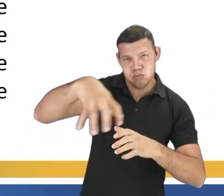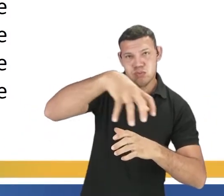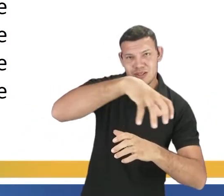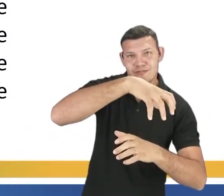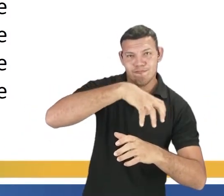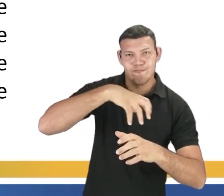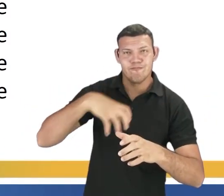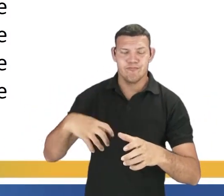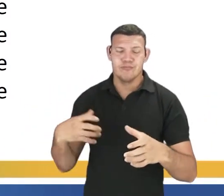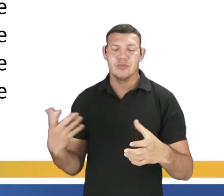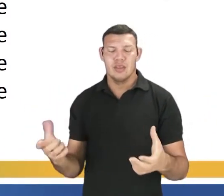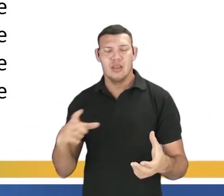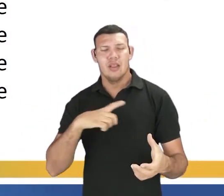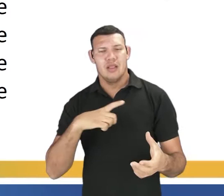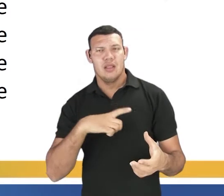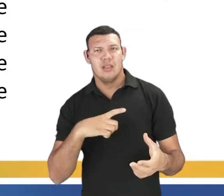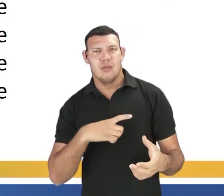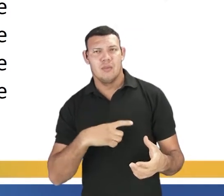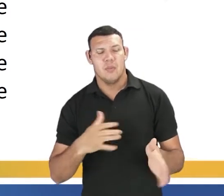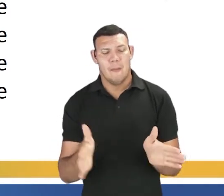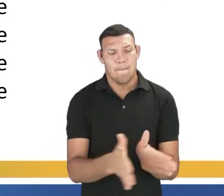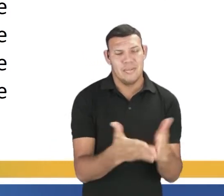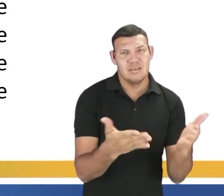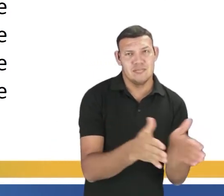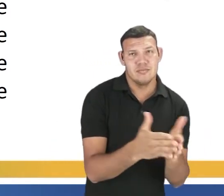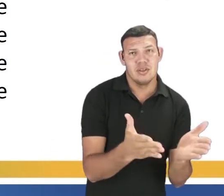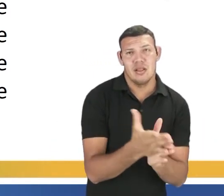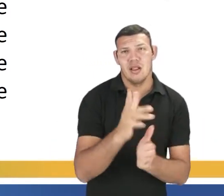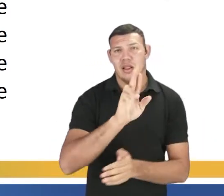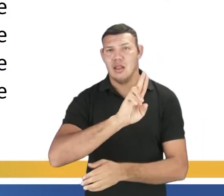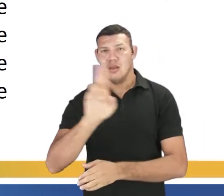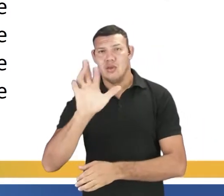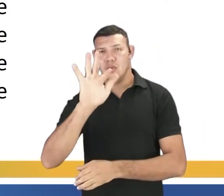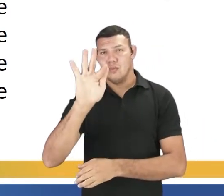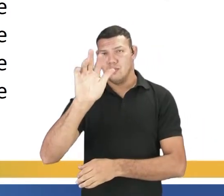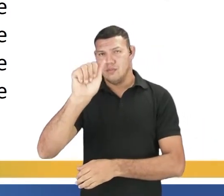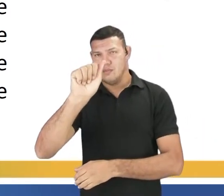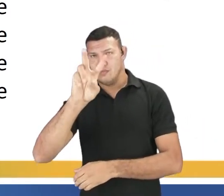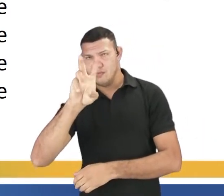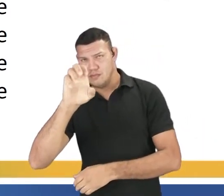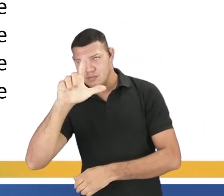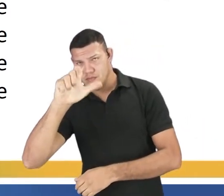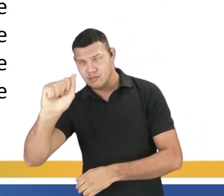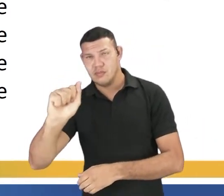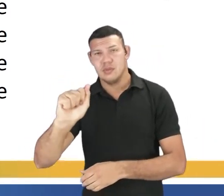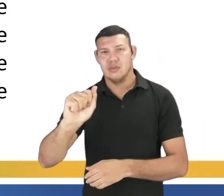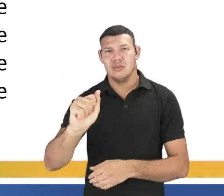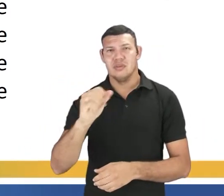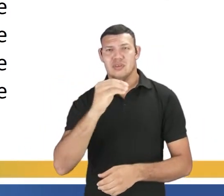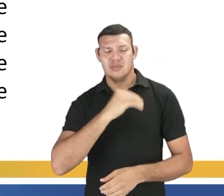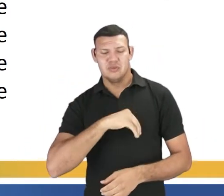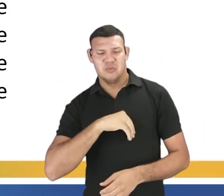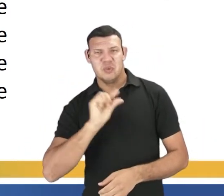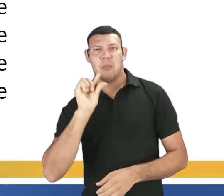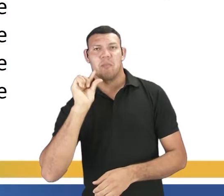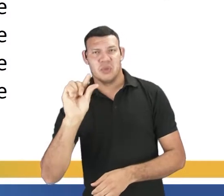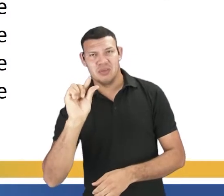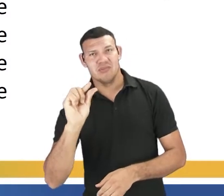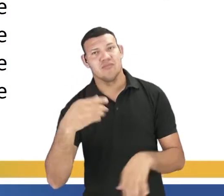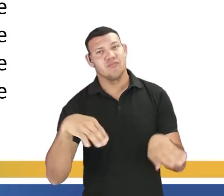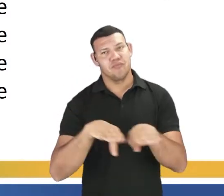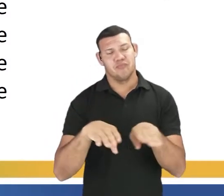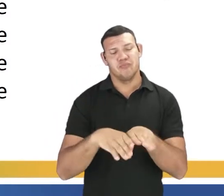se formar bairros periféricos, ou também pode se chamar de favelas, Então, a baixa renda e a falta de emprego derivam um problema